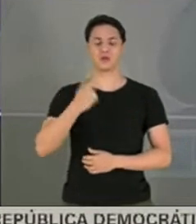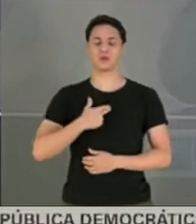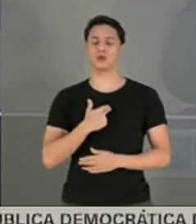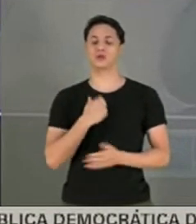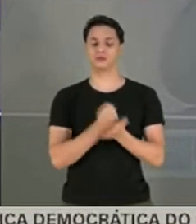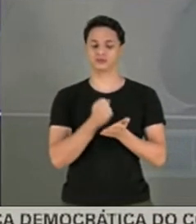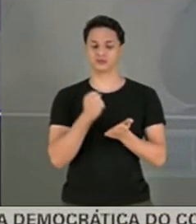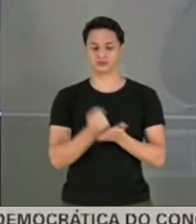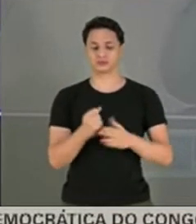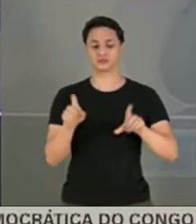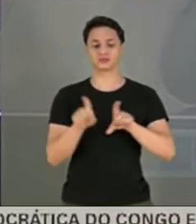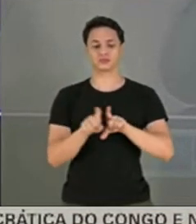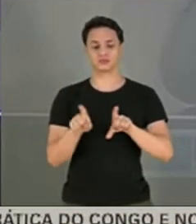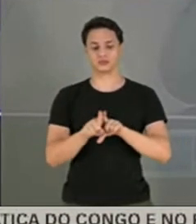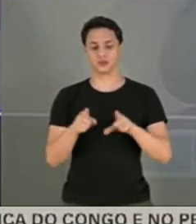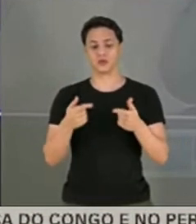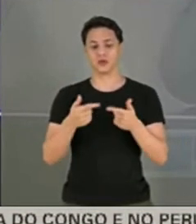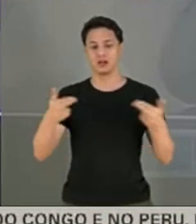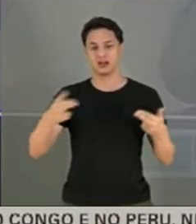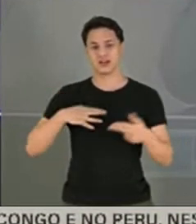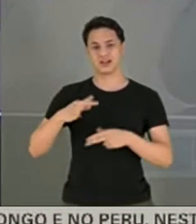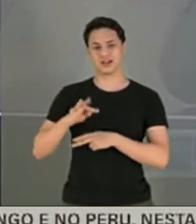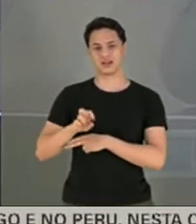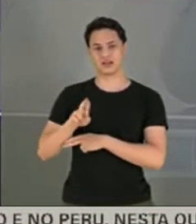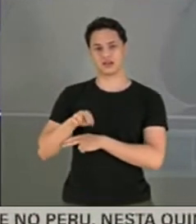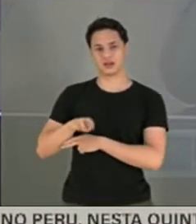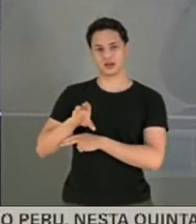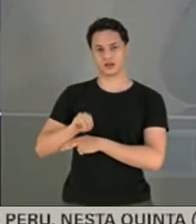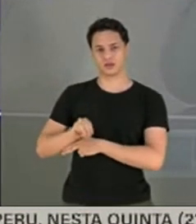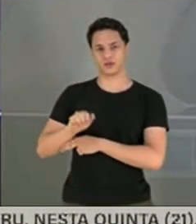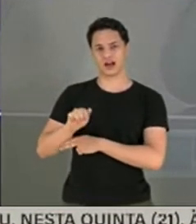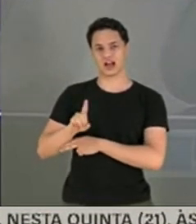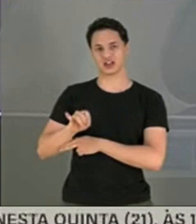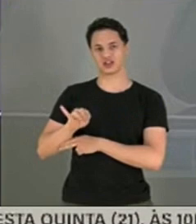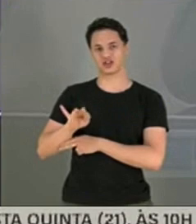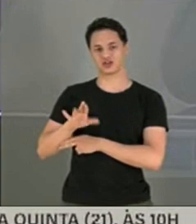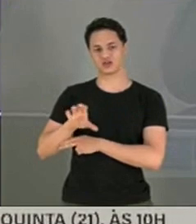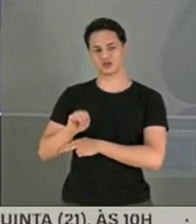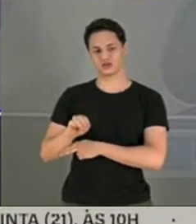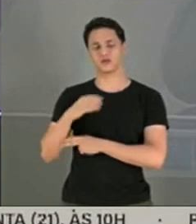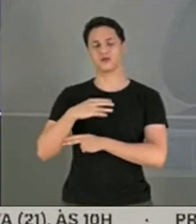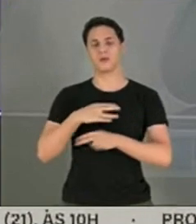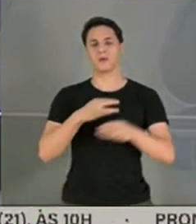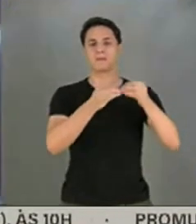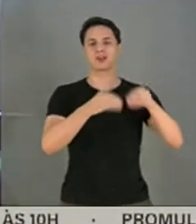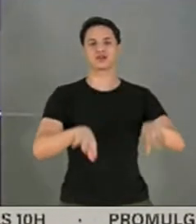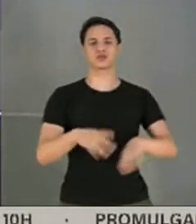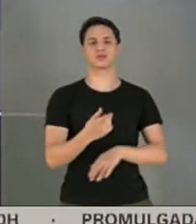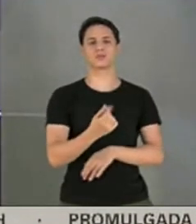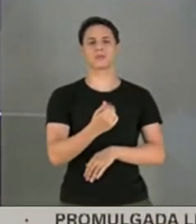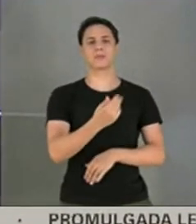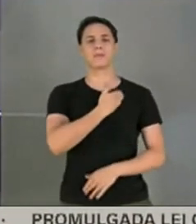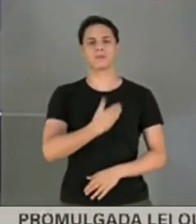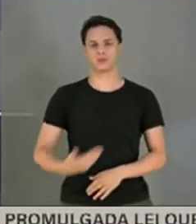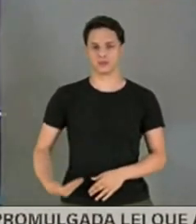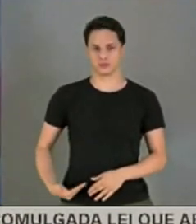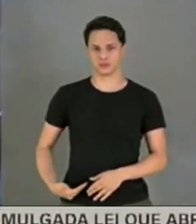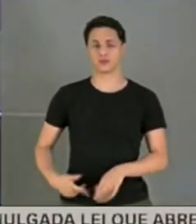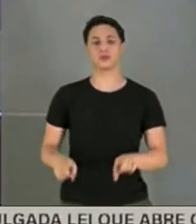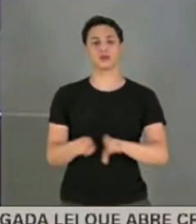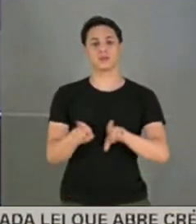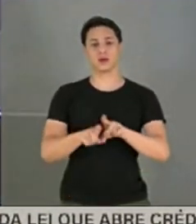contrato mediante termos aditivos em prejuízo ao erário. Não se pode descartar